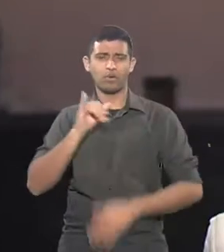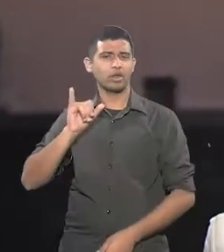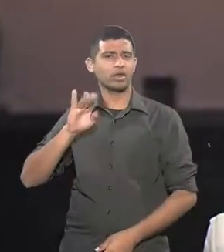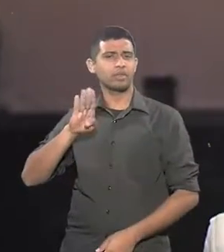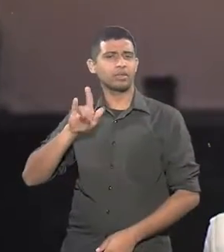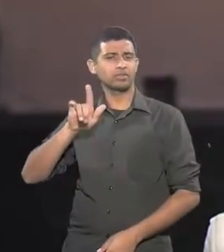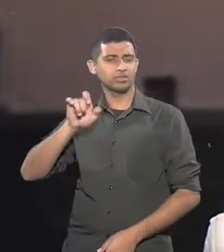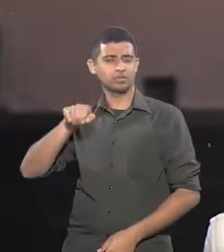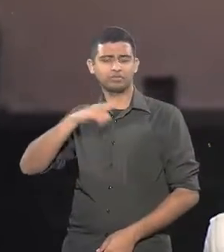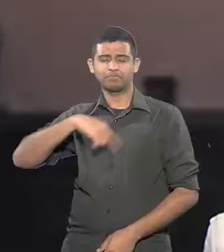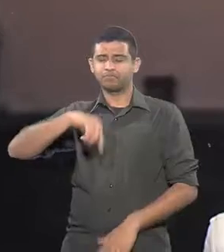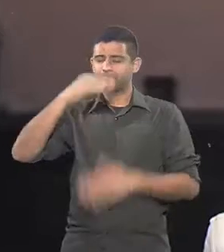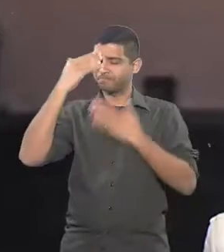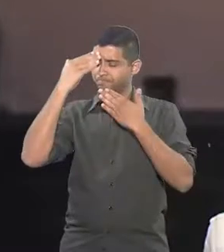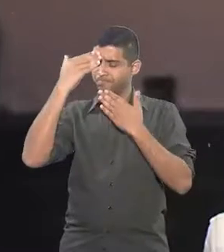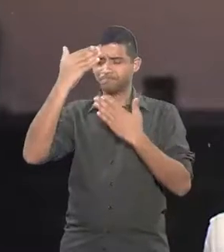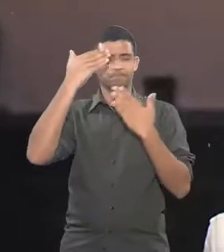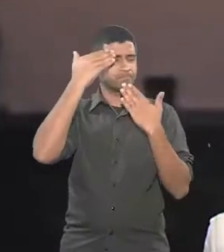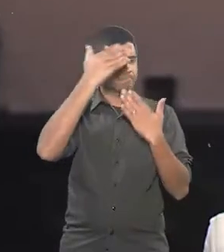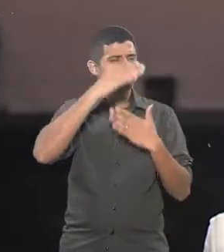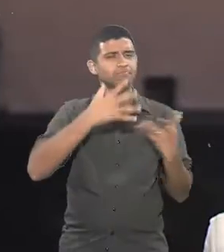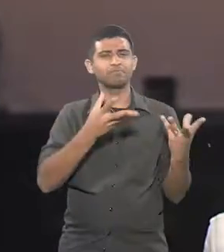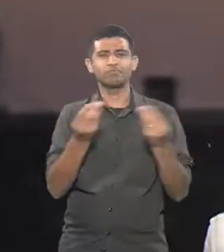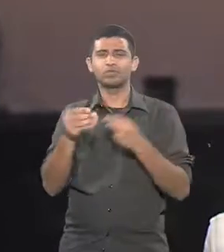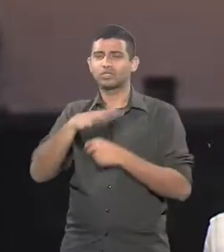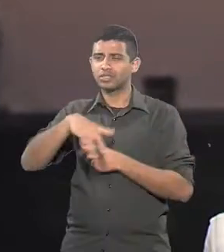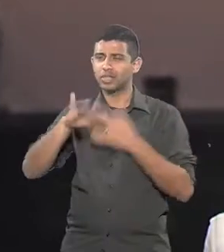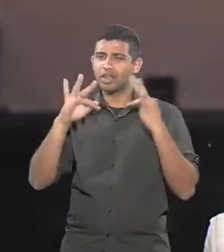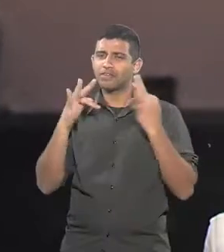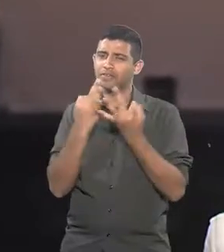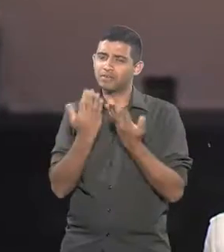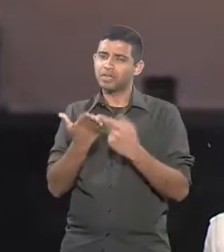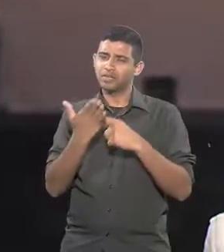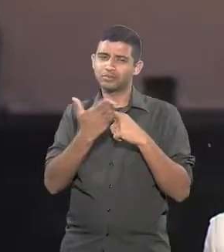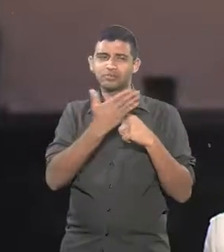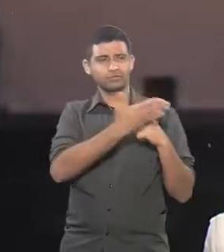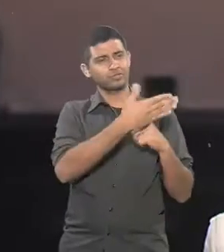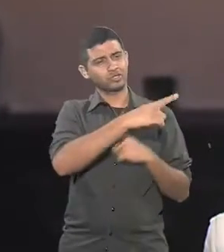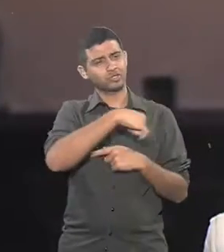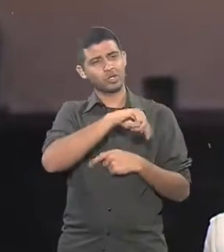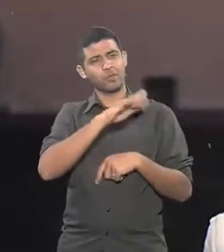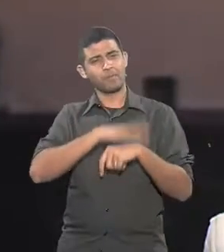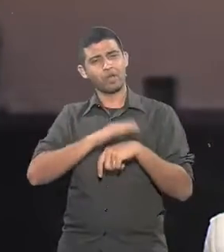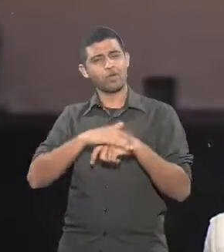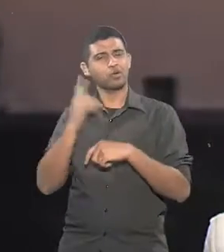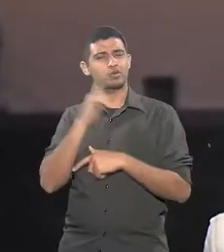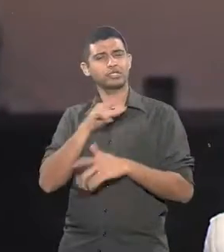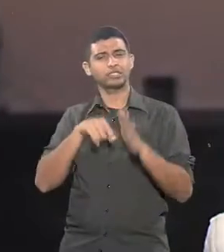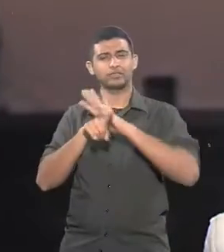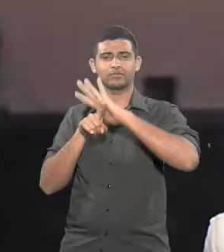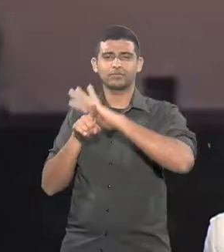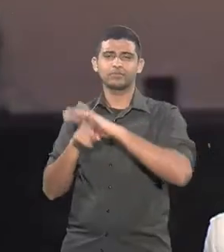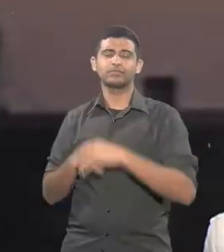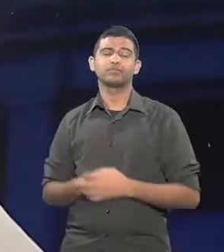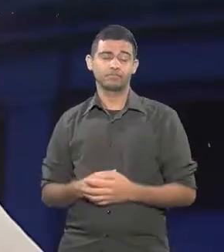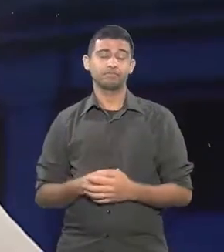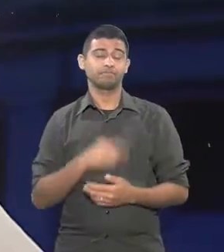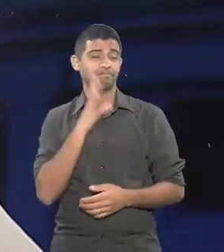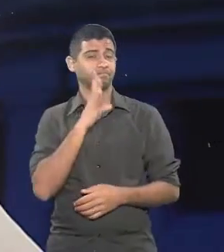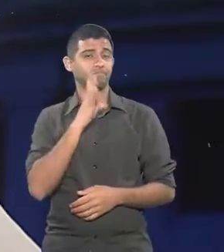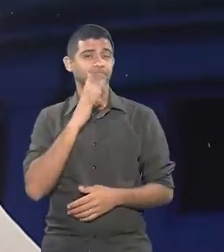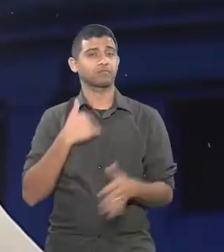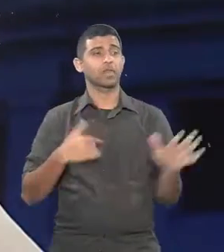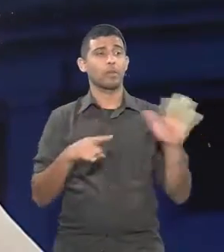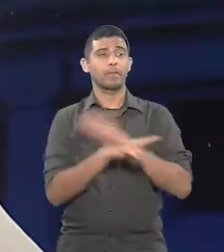a gente é muito agradecido, né, pelas famílias poderem dar essa oportunidade, né, da gente fazer esse tipo de pesquisa. Que né? Legal. Mas eu te